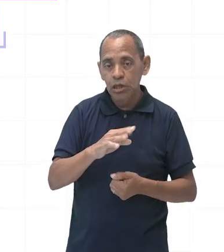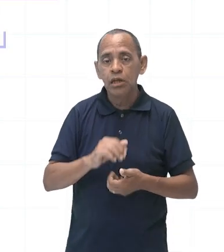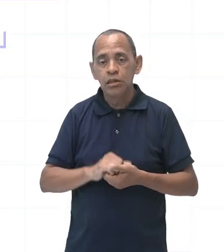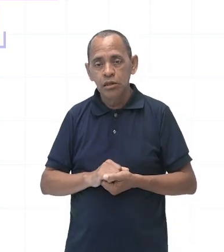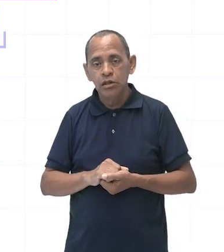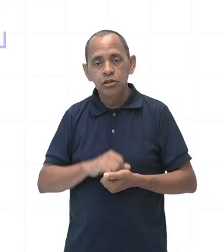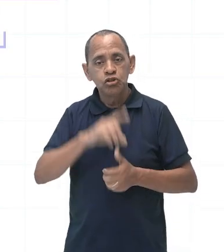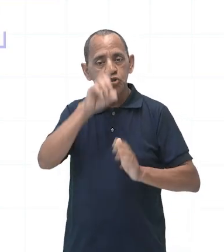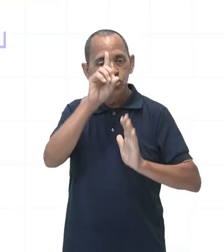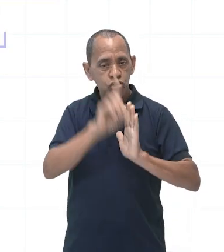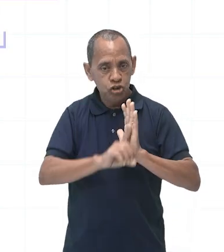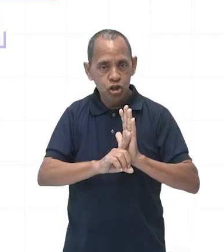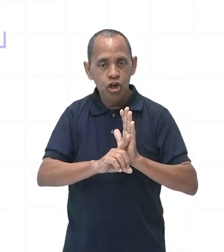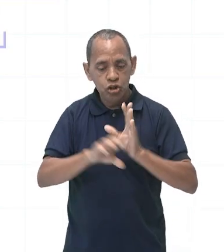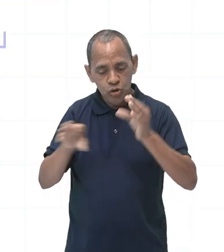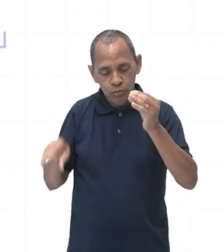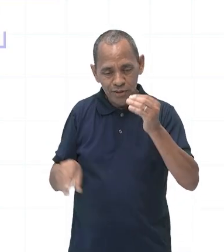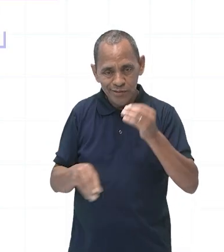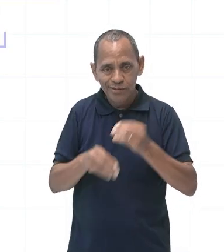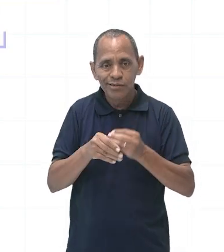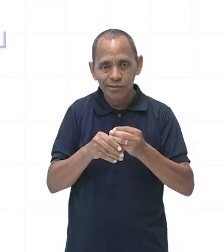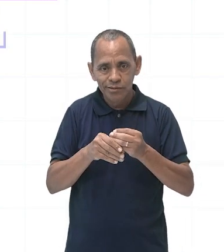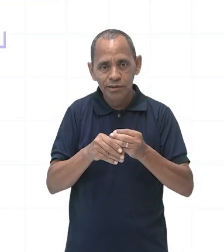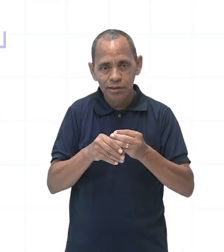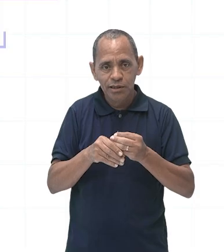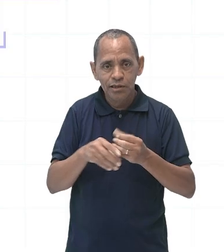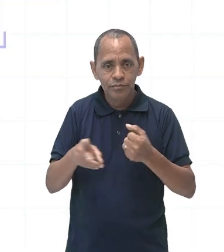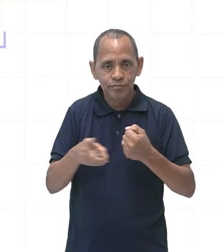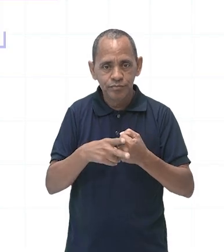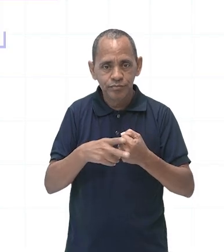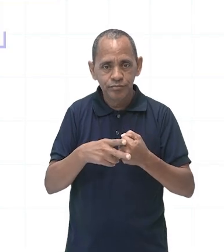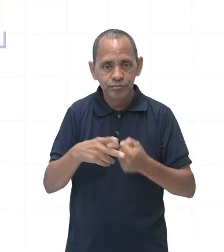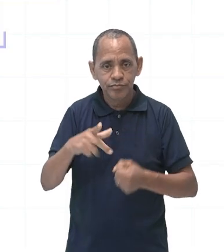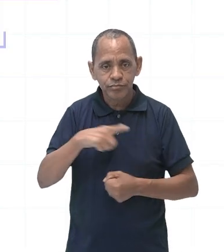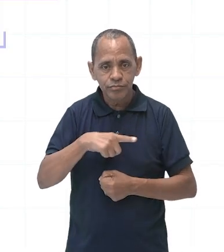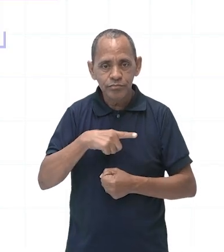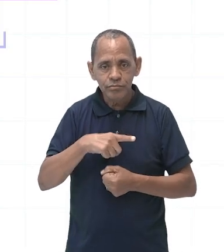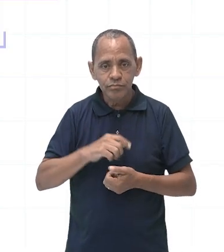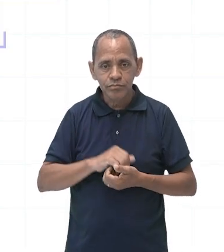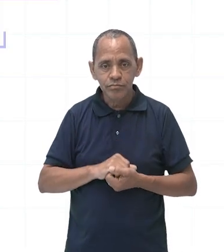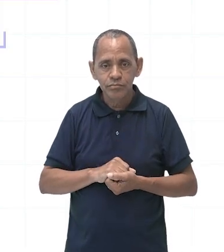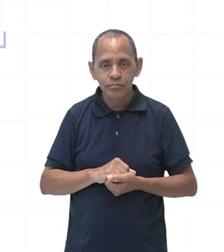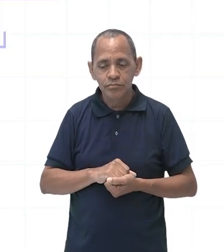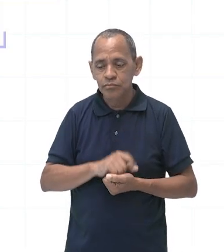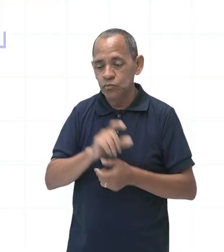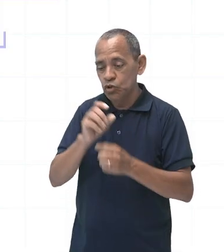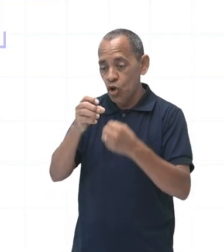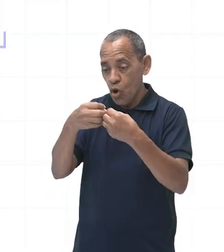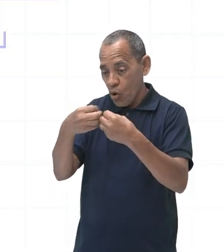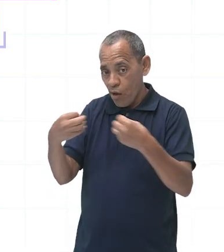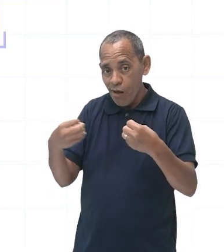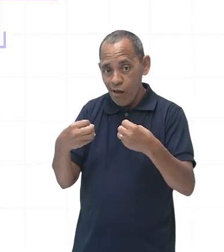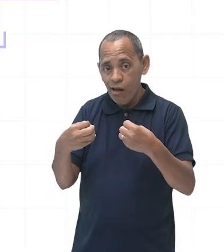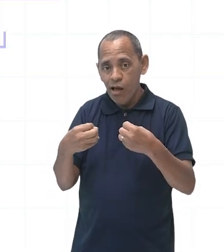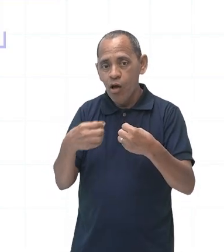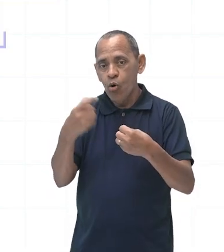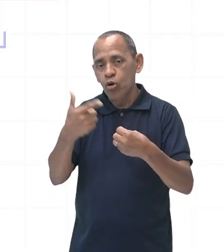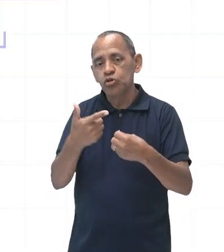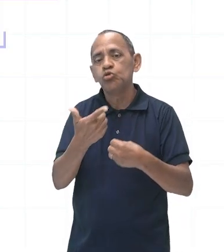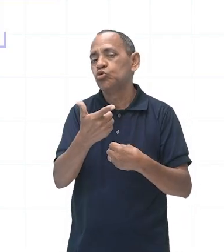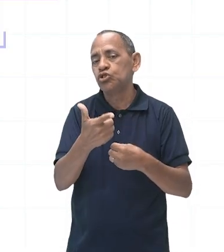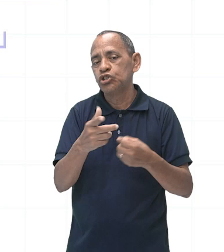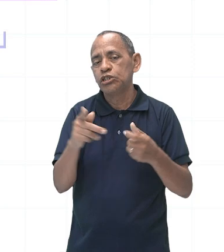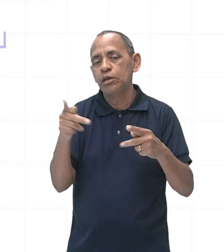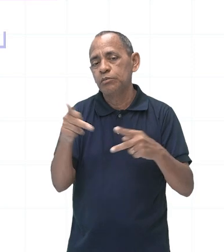informo. Direito está completando o sentido do verbo ter, correto? E nota que entre o verbo